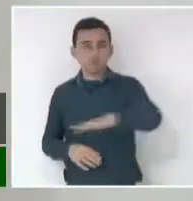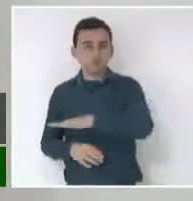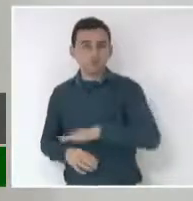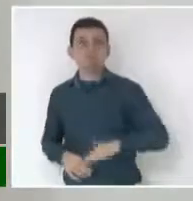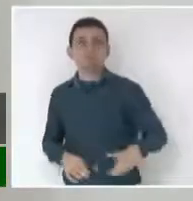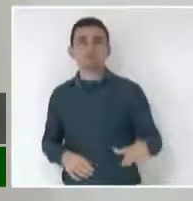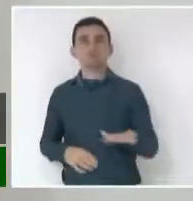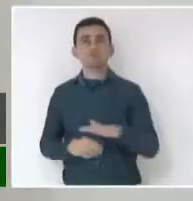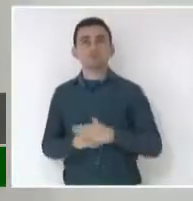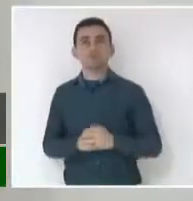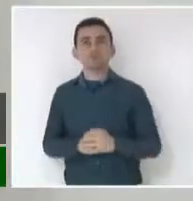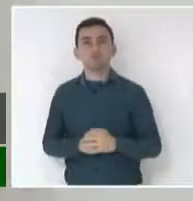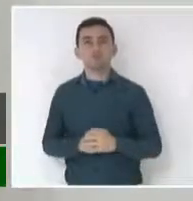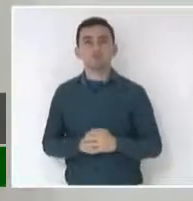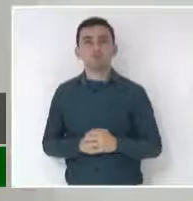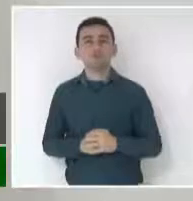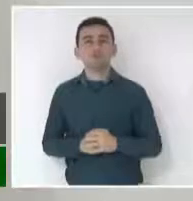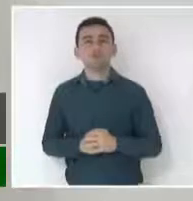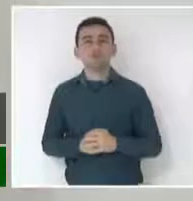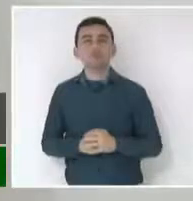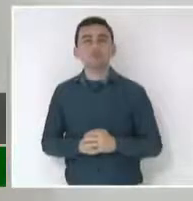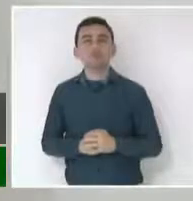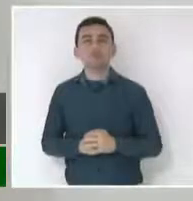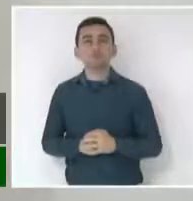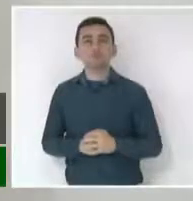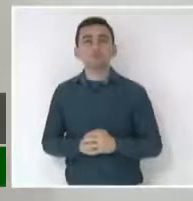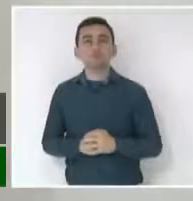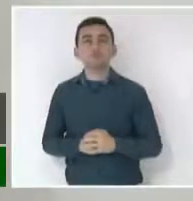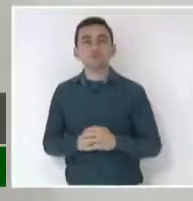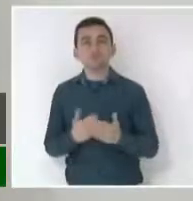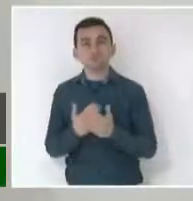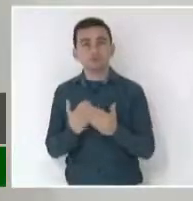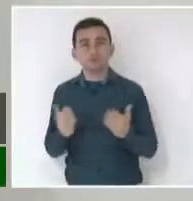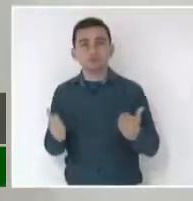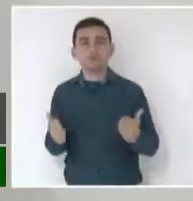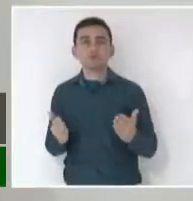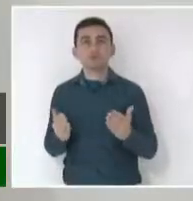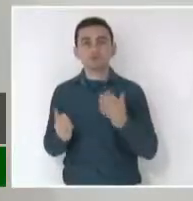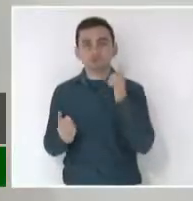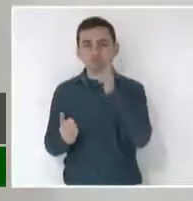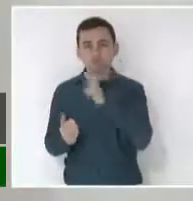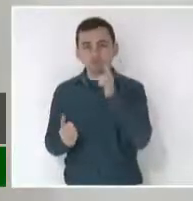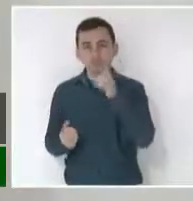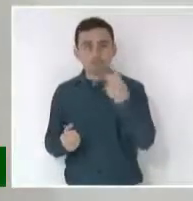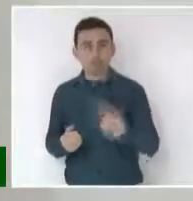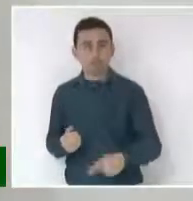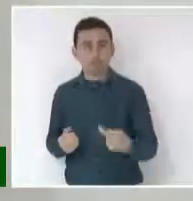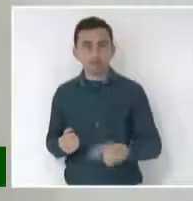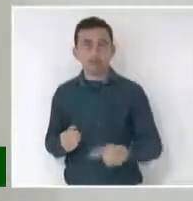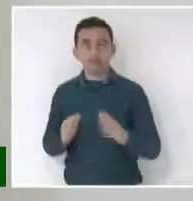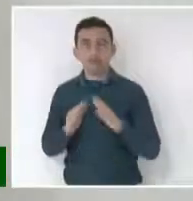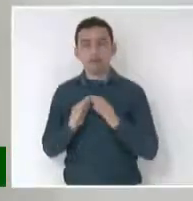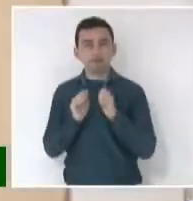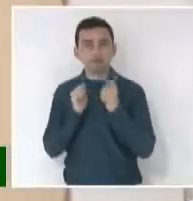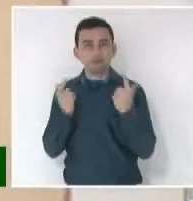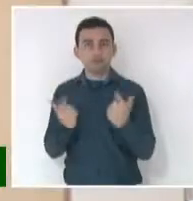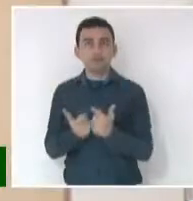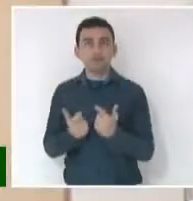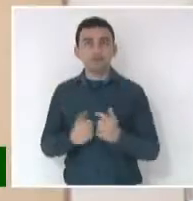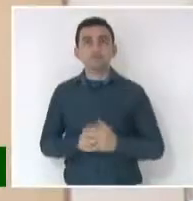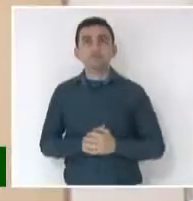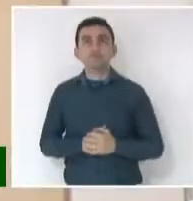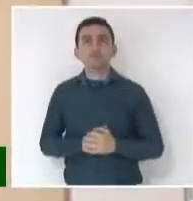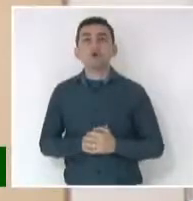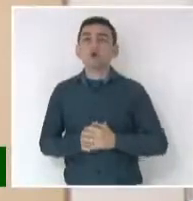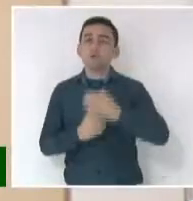este grande evento que realizaram nesta Casa Legislativa. Obrigado, senhor presidente. Obrigado,